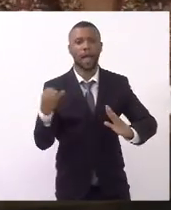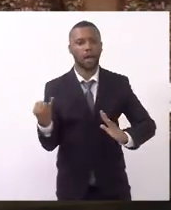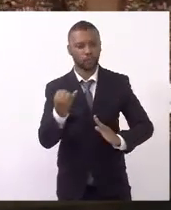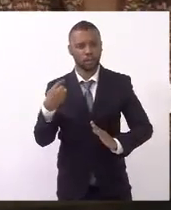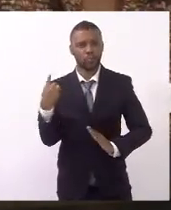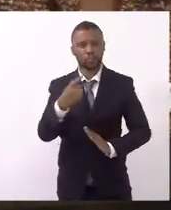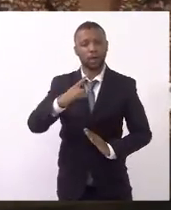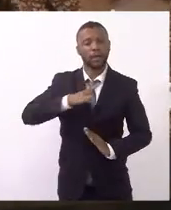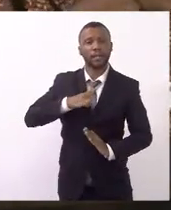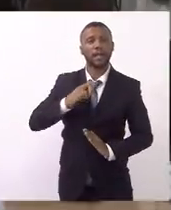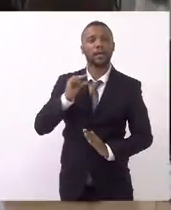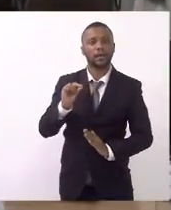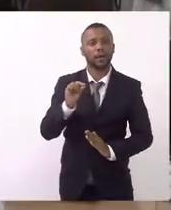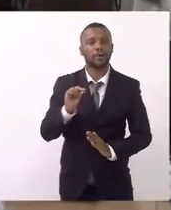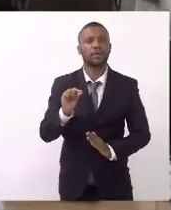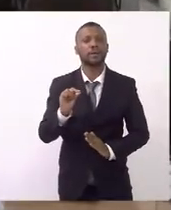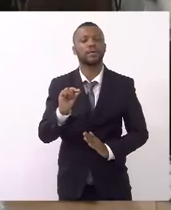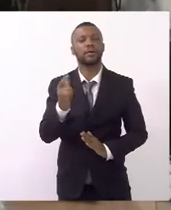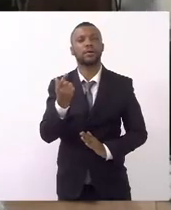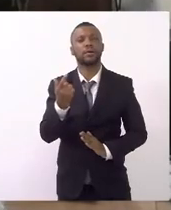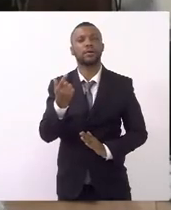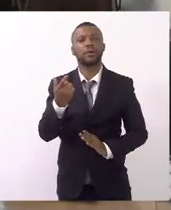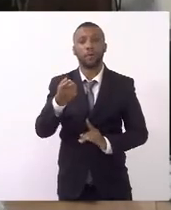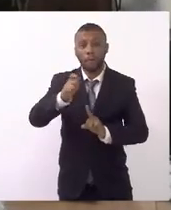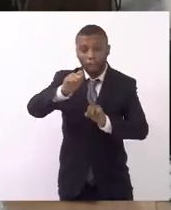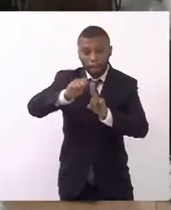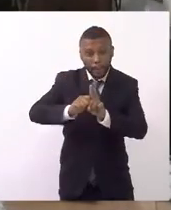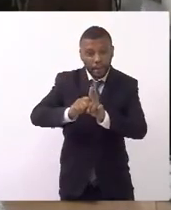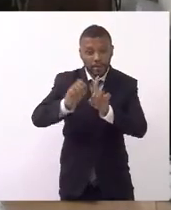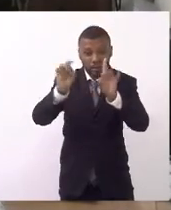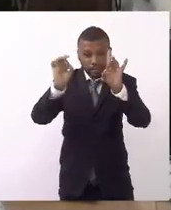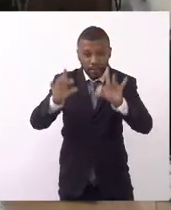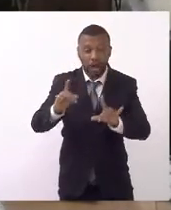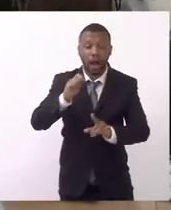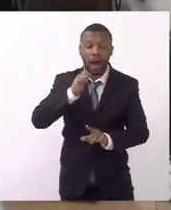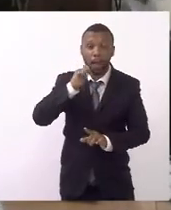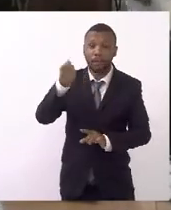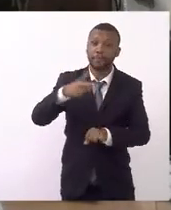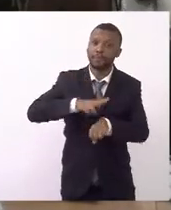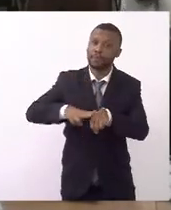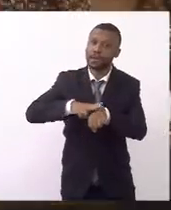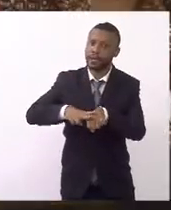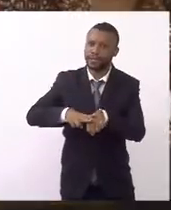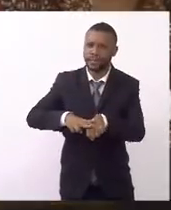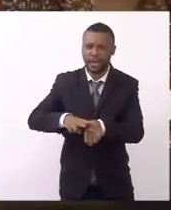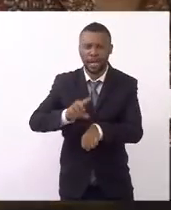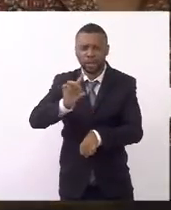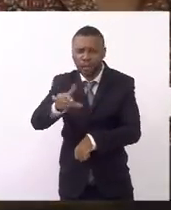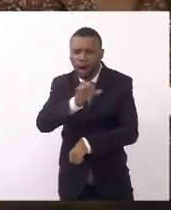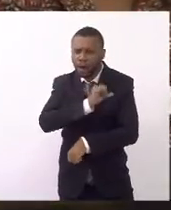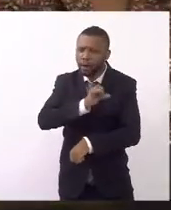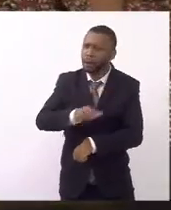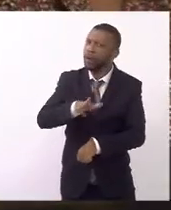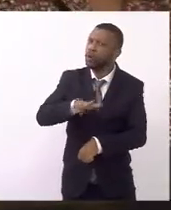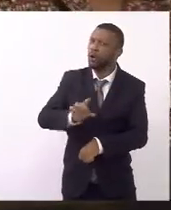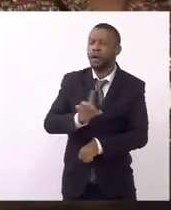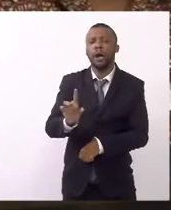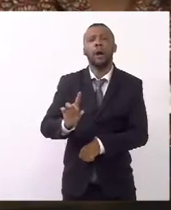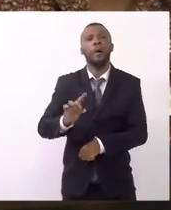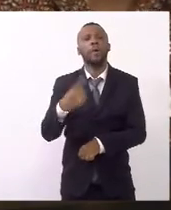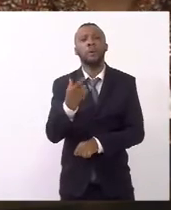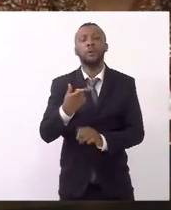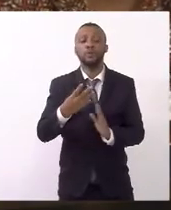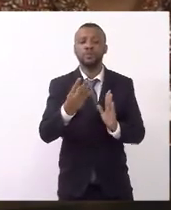Flávio é um abrir o verde não só aqui no estado do Rio de Janeiro mas como um